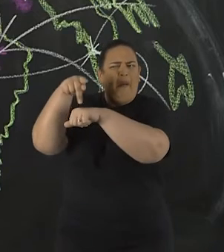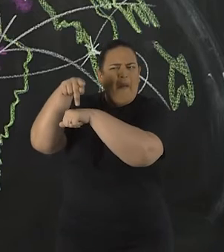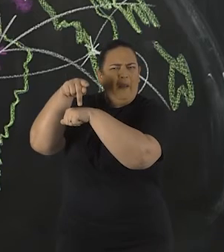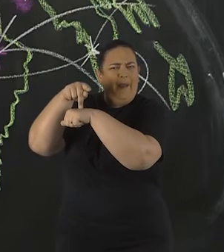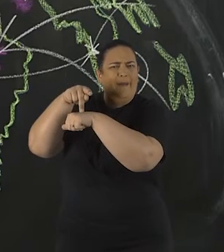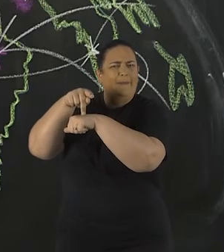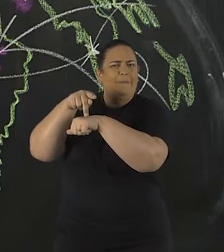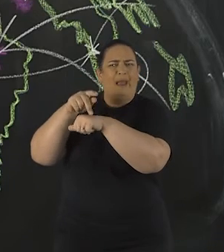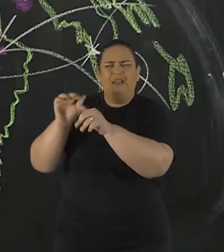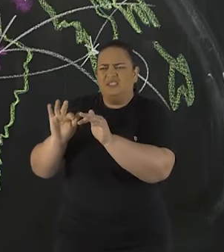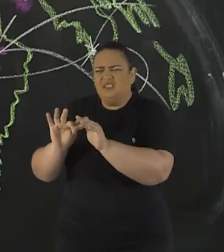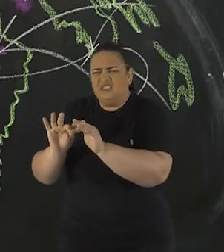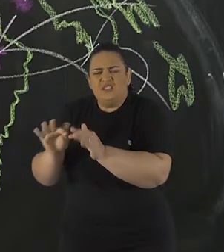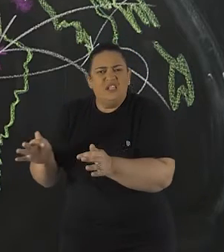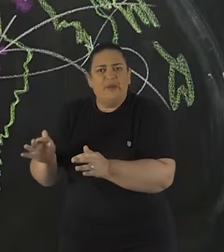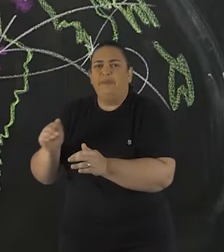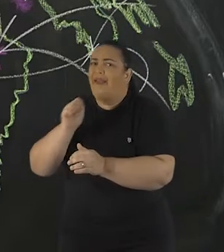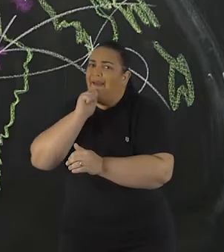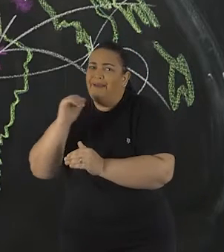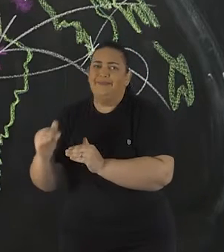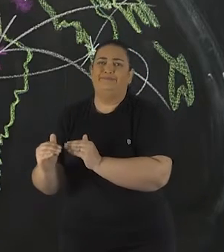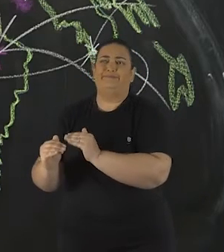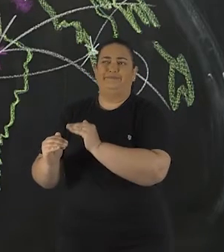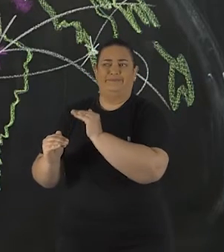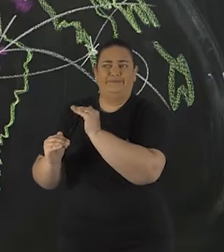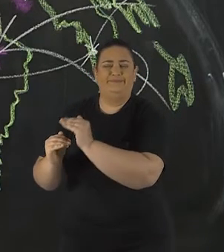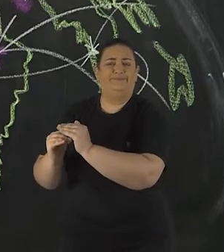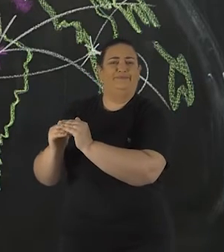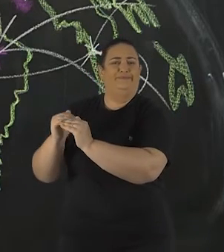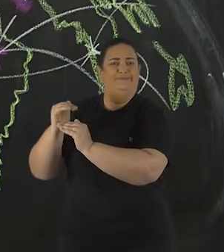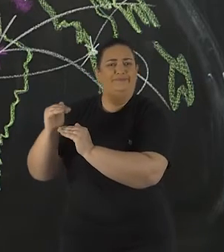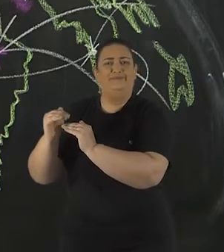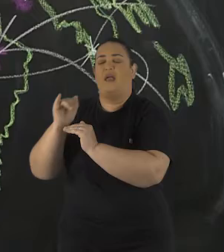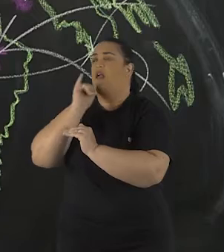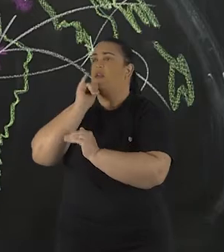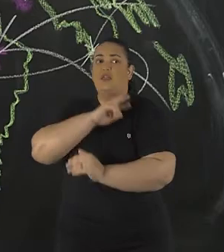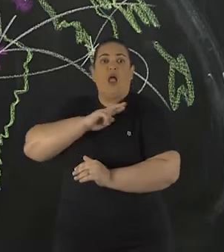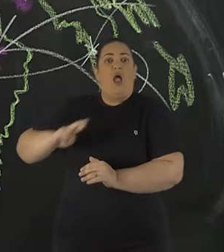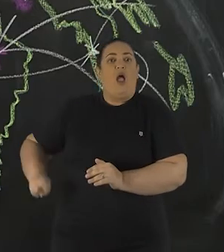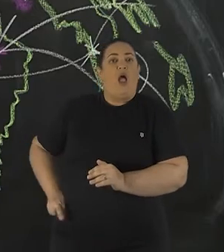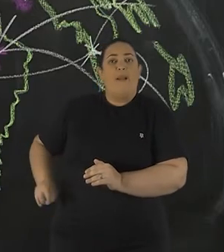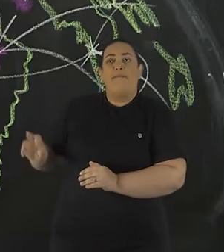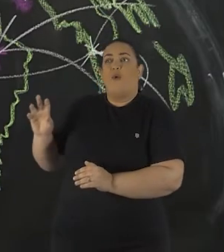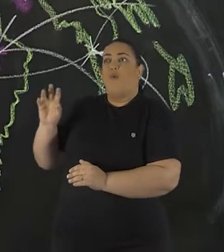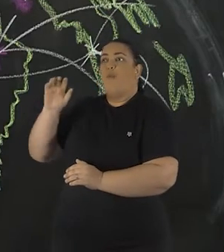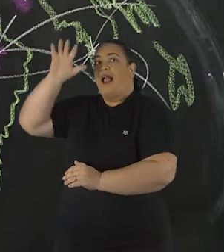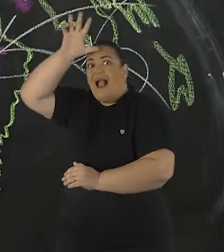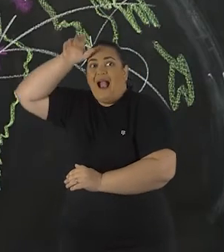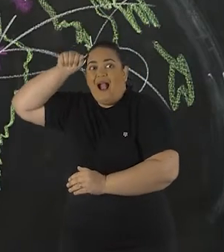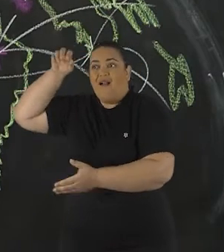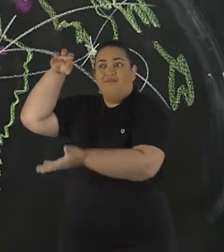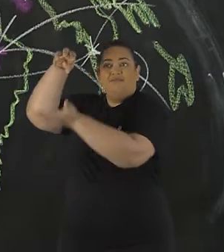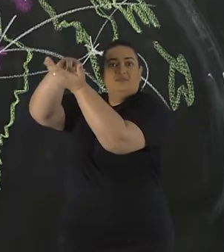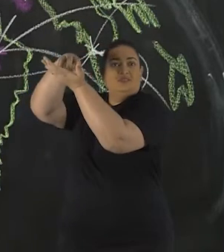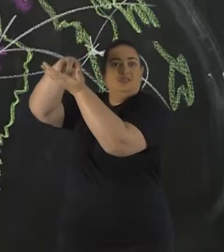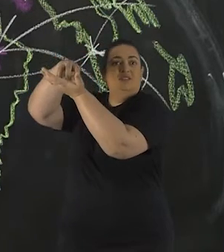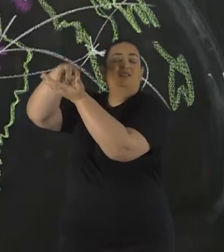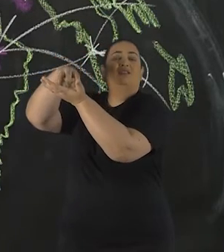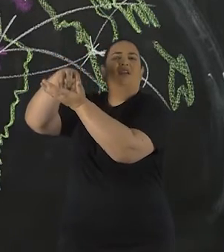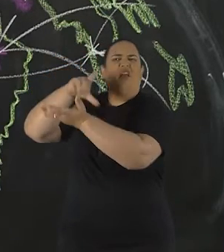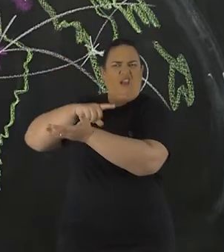extremamente subdesenvolvidos. Vamos pensar lá na República Centro-Africana. Será que ela tem a